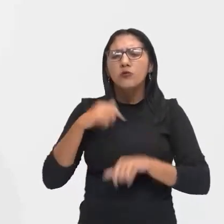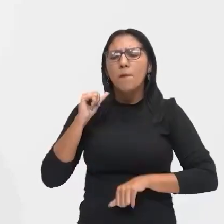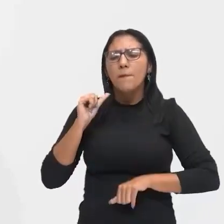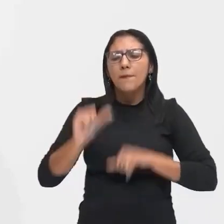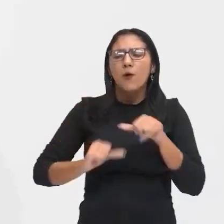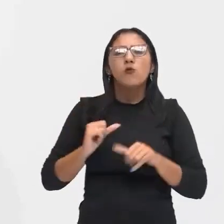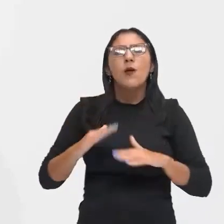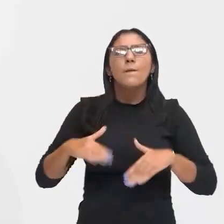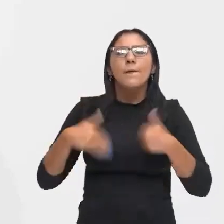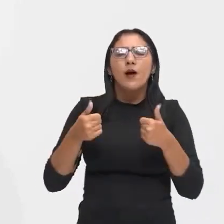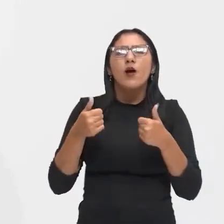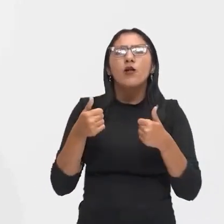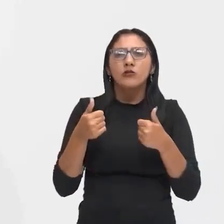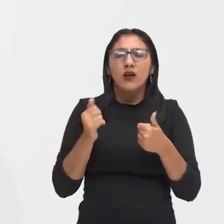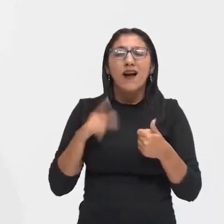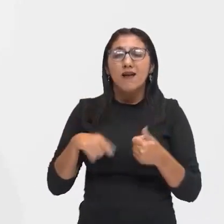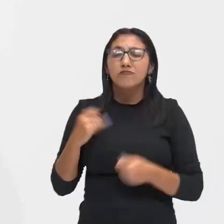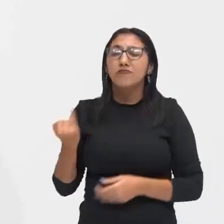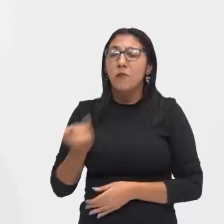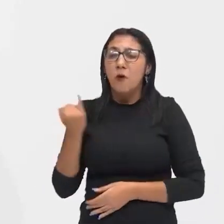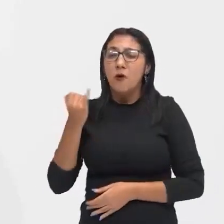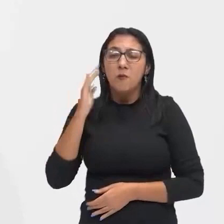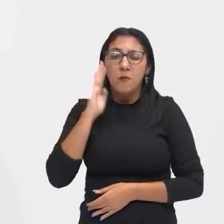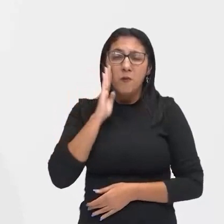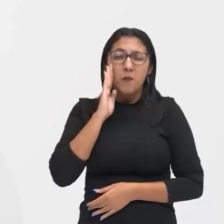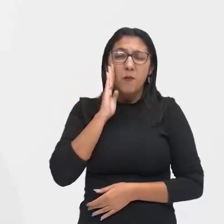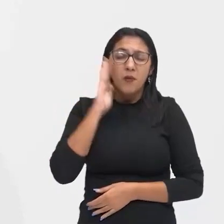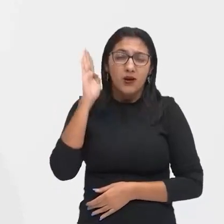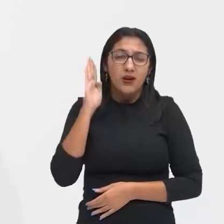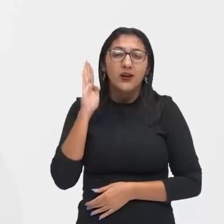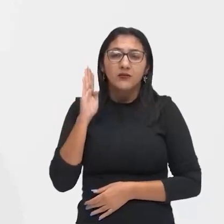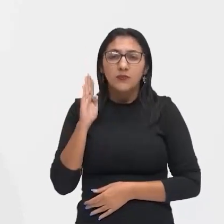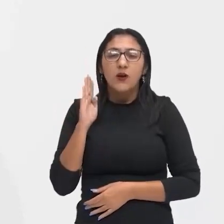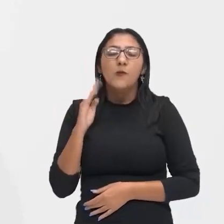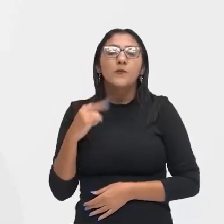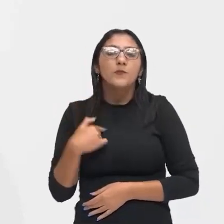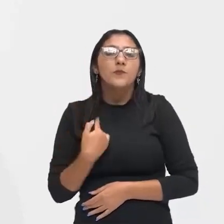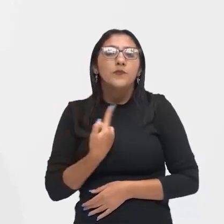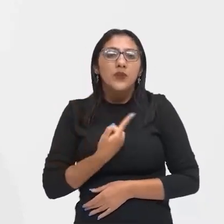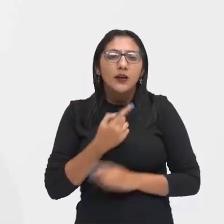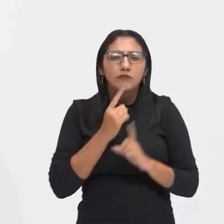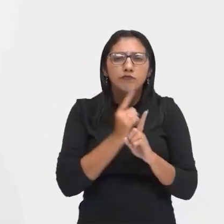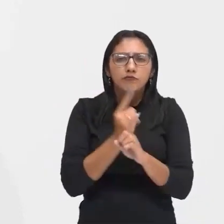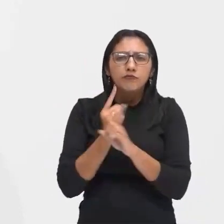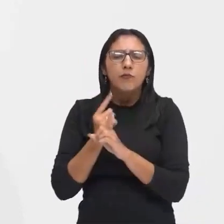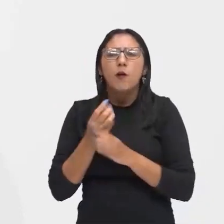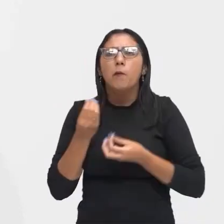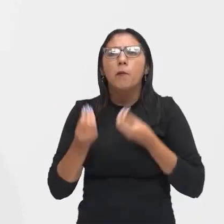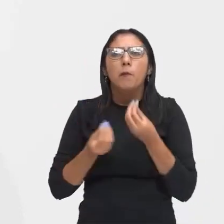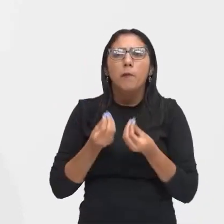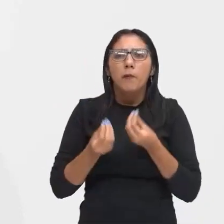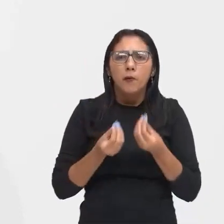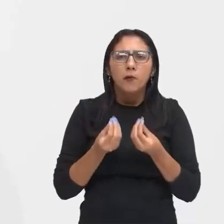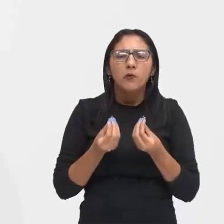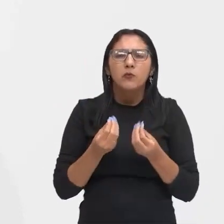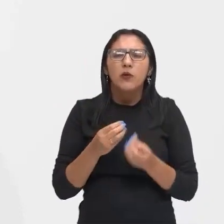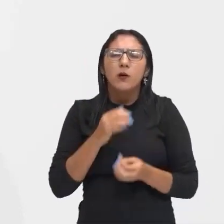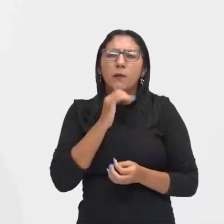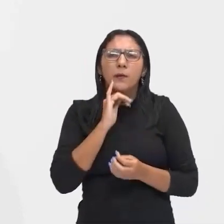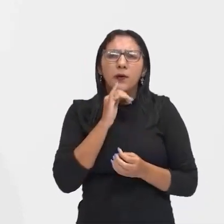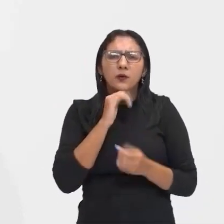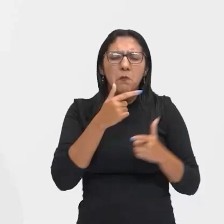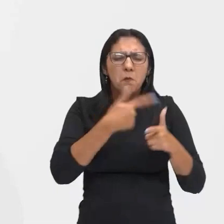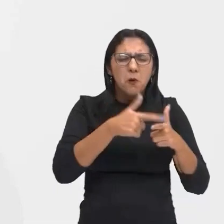é necessário identificar e reforçar o que devemos fazer para contornar